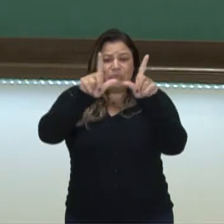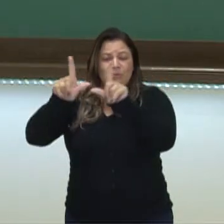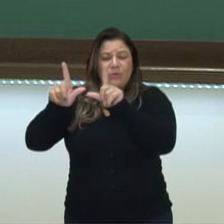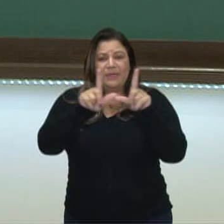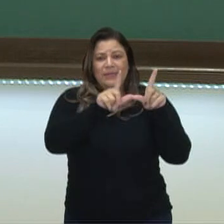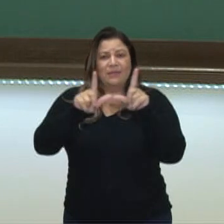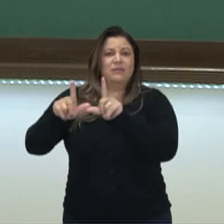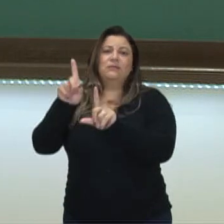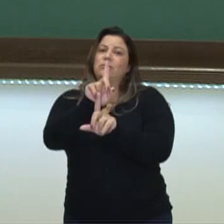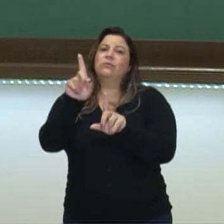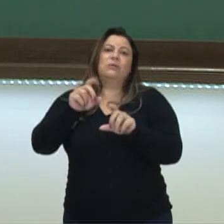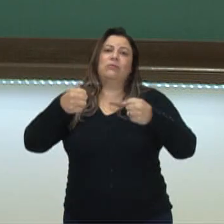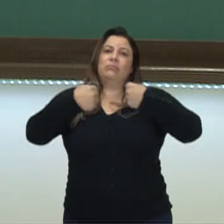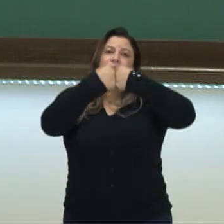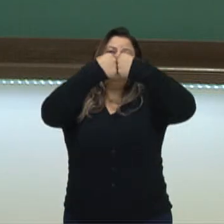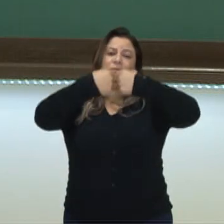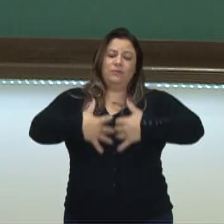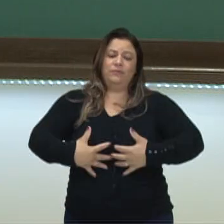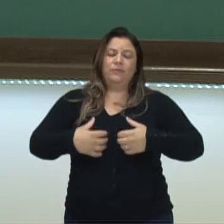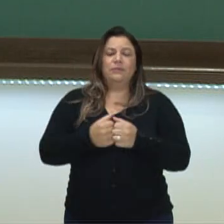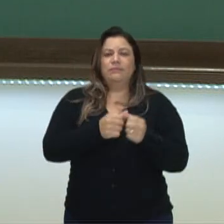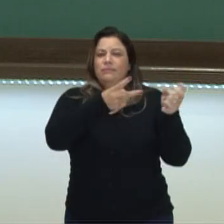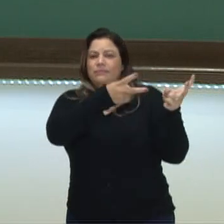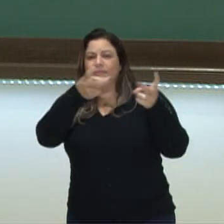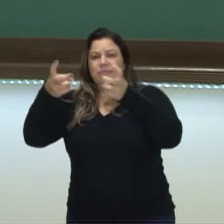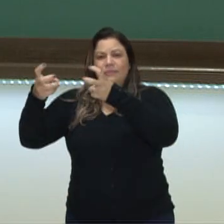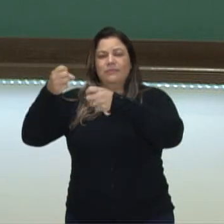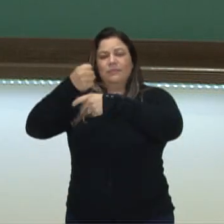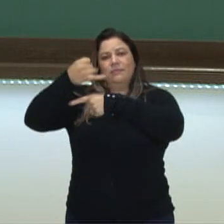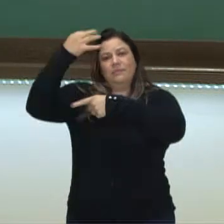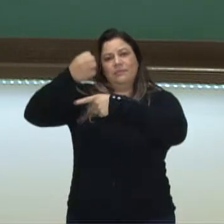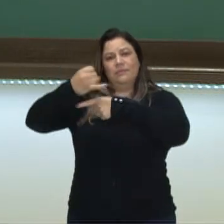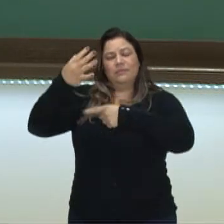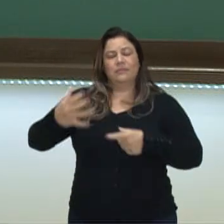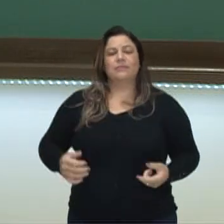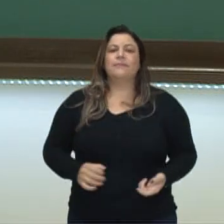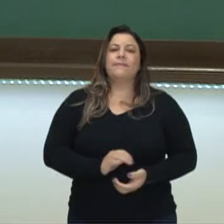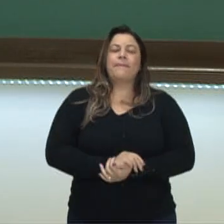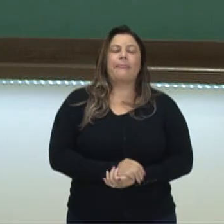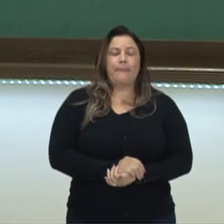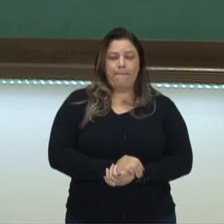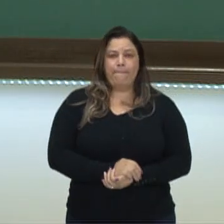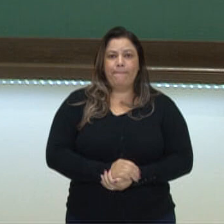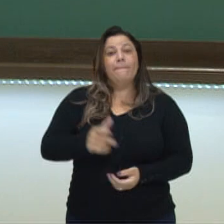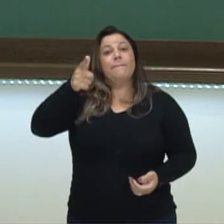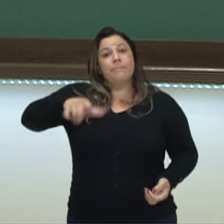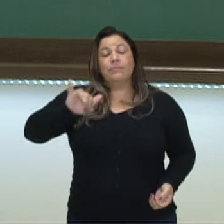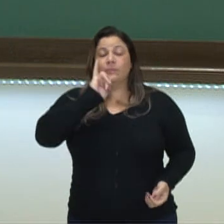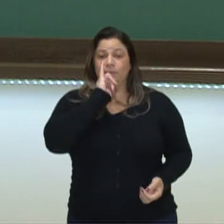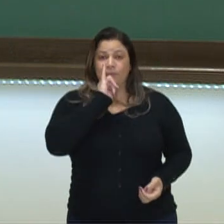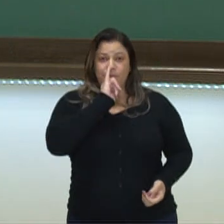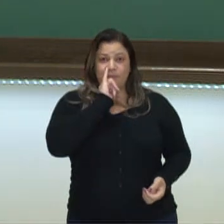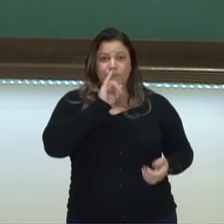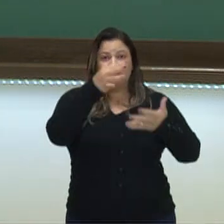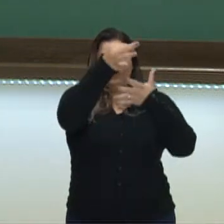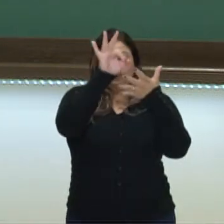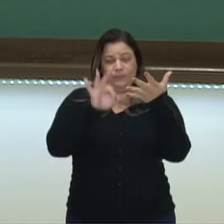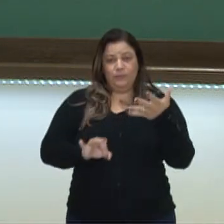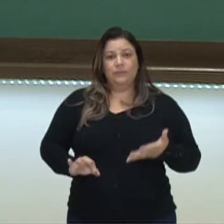Basta você fatorar o número e verificar os expoentes da fatoração. Ok? Vamos fazer mais um exemplo? Dá uma conferida